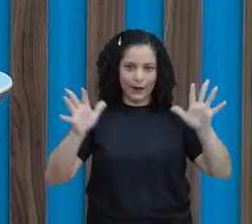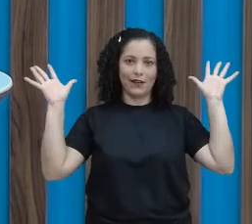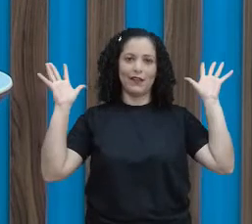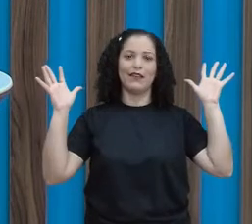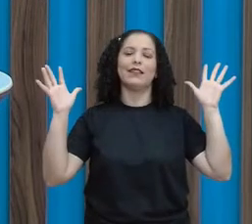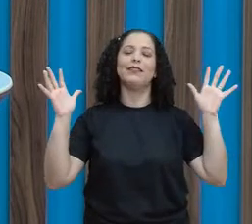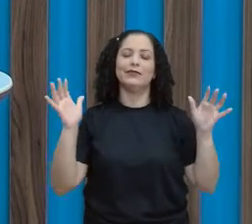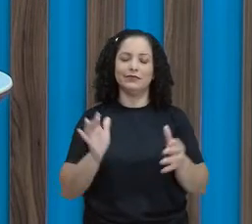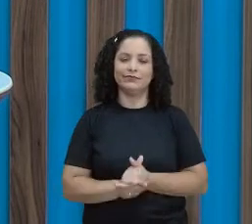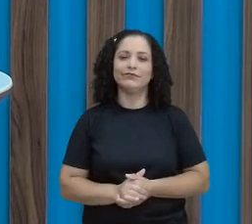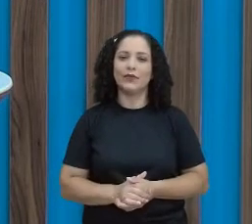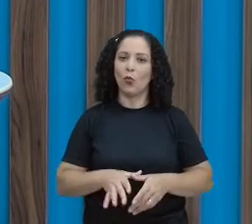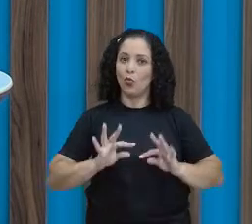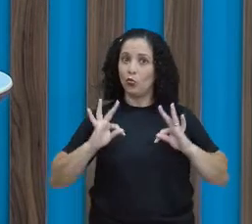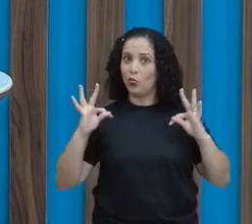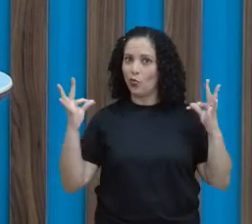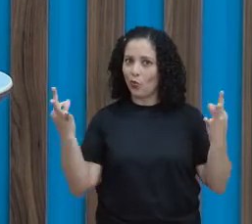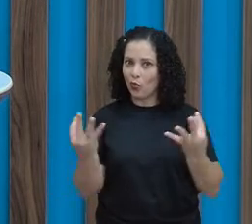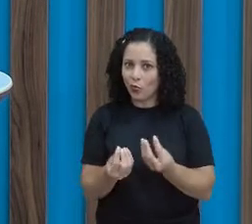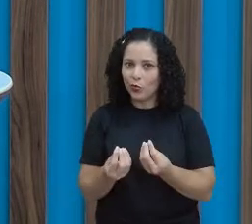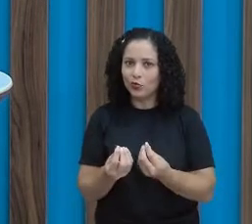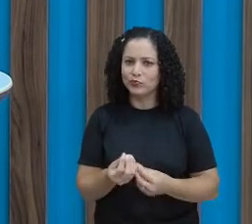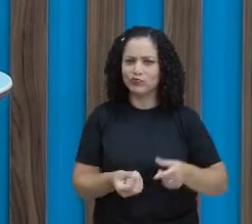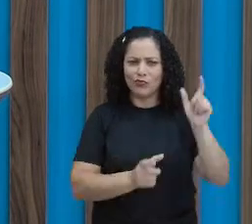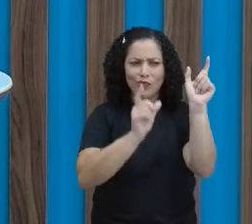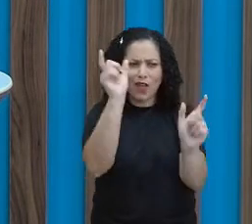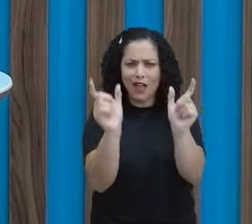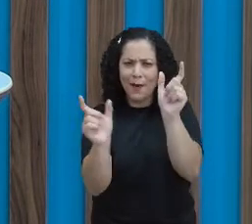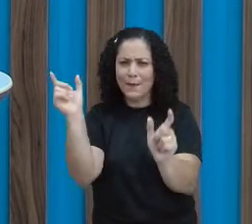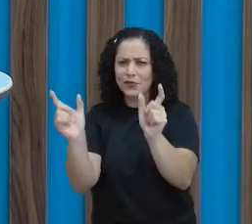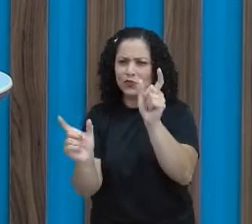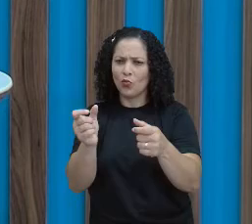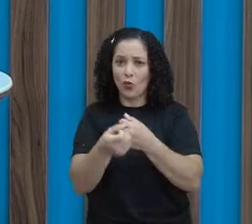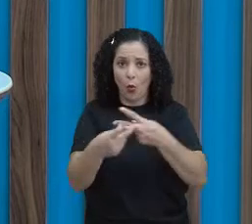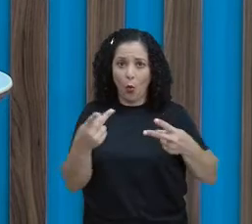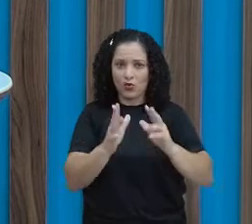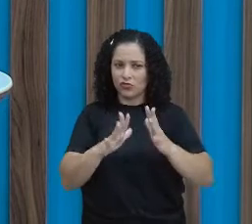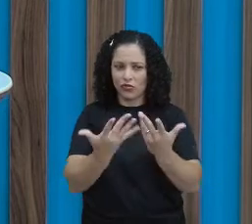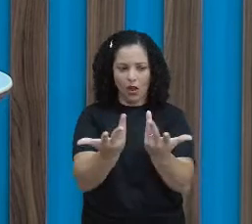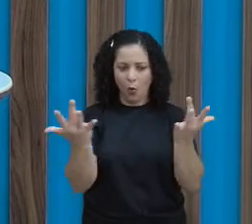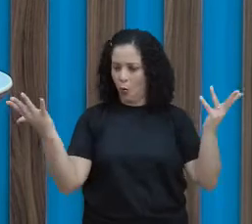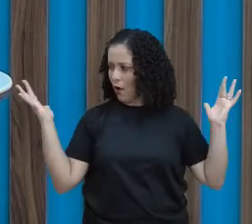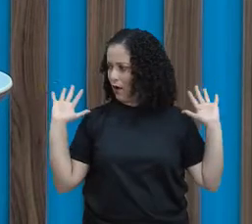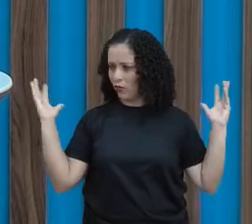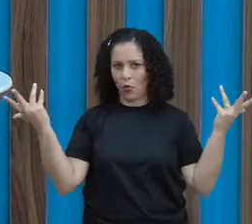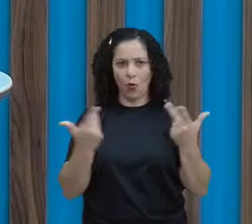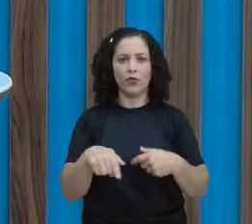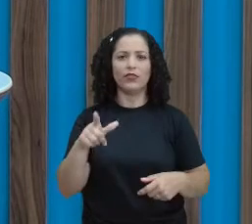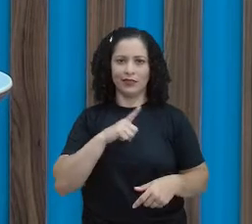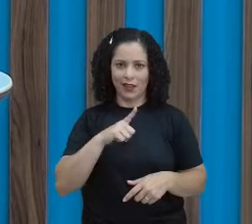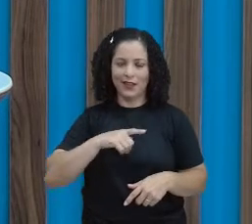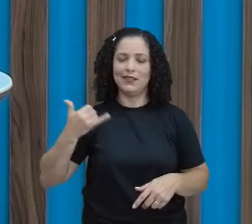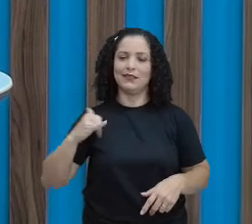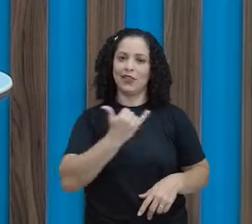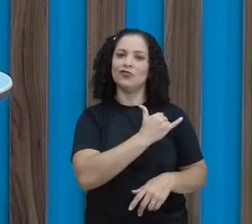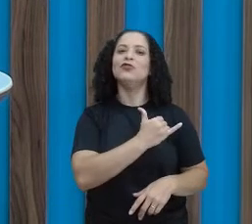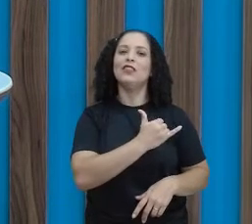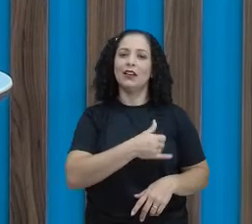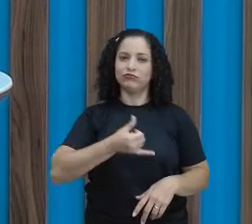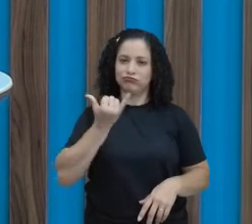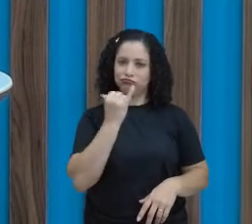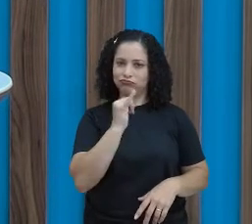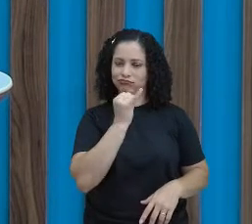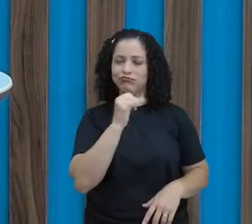temos bastante energia e as coisas e tudo que está em nossa volta também tem a sua concentração de energia. Não é isso,